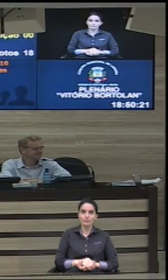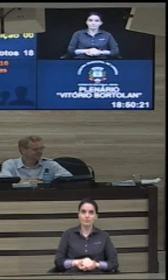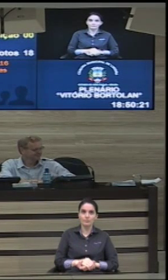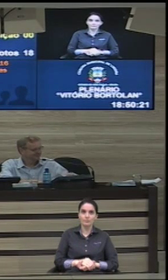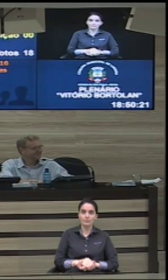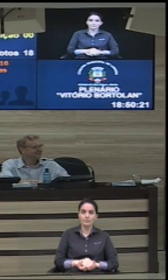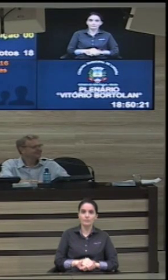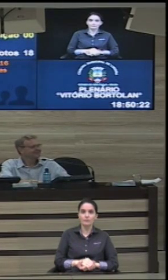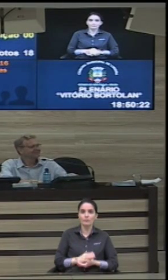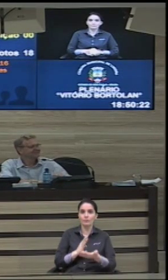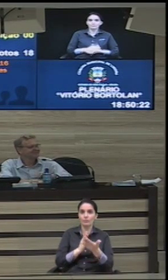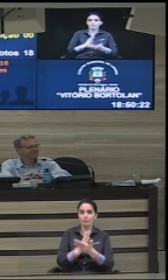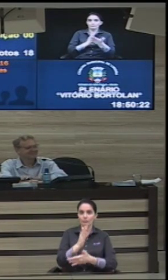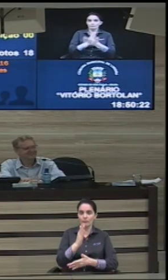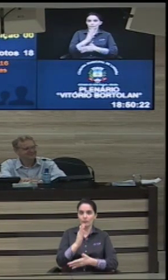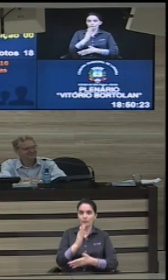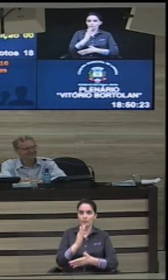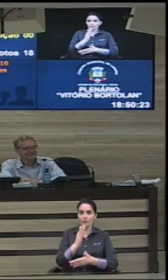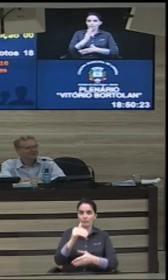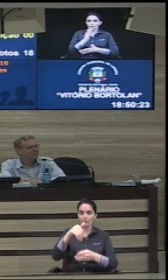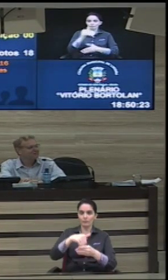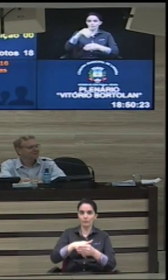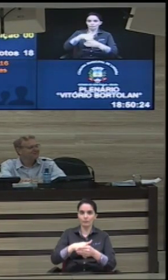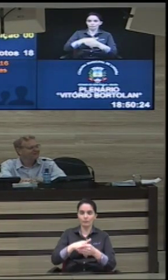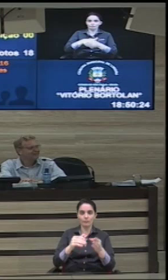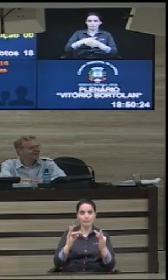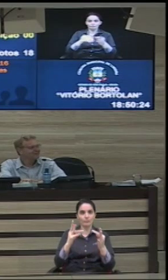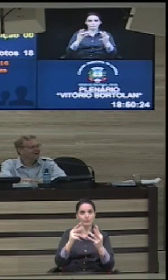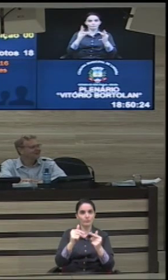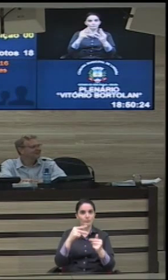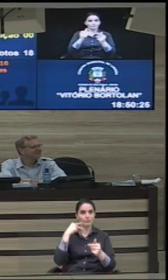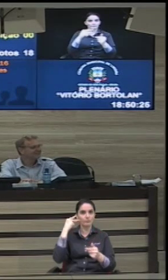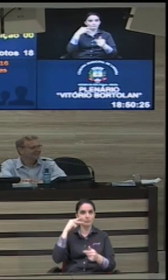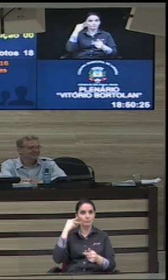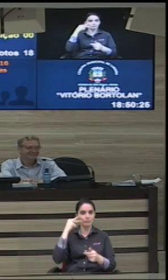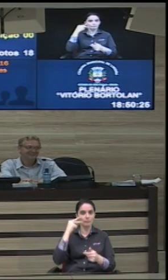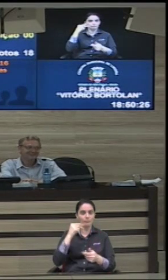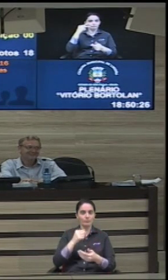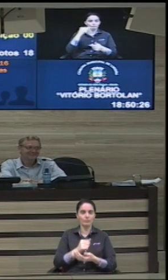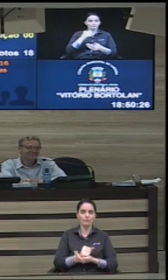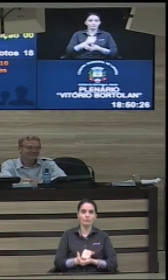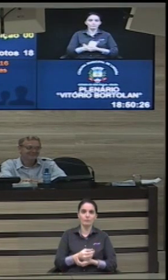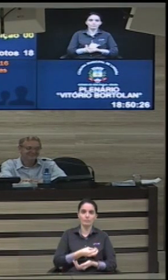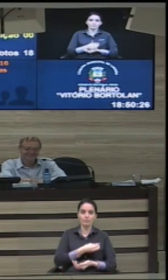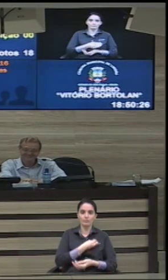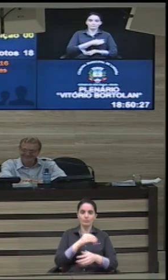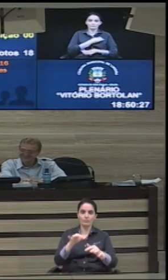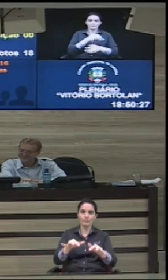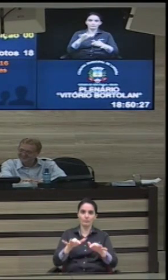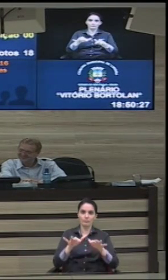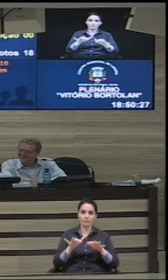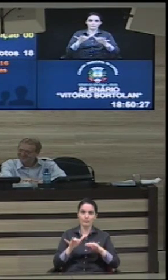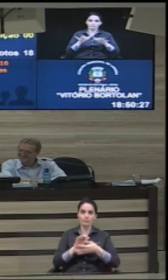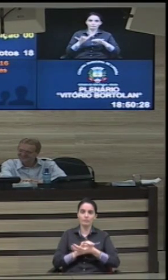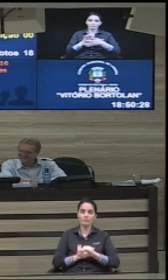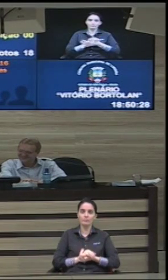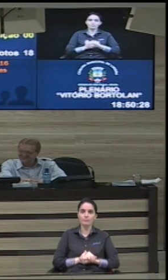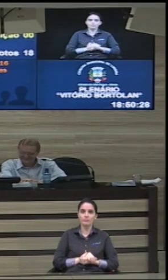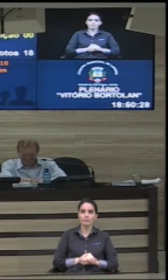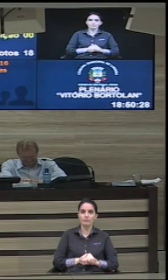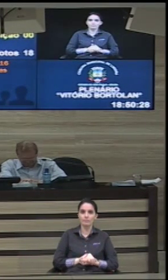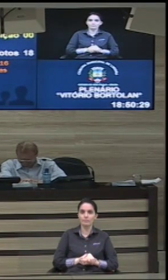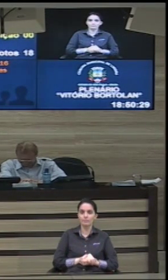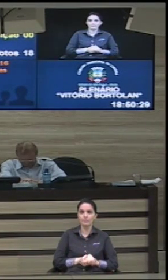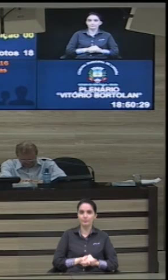A moção foi aprovada com o voto favorável de todos os senhores vereadores presentes no plenário.